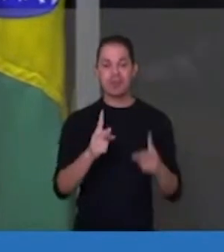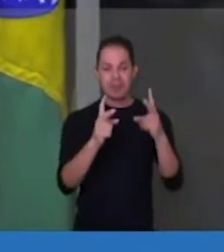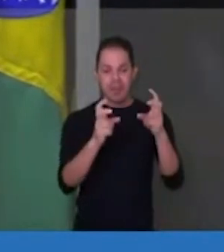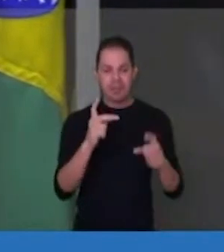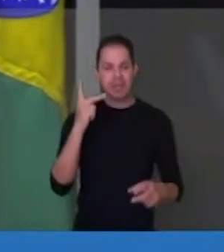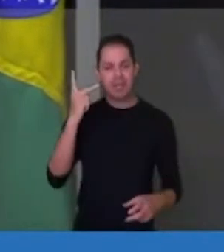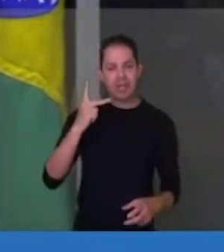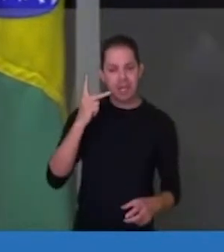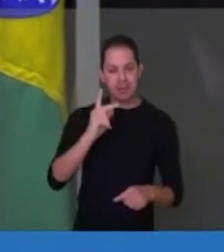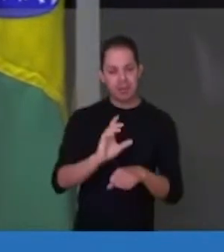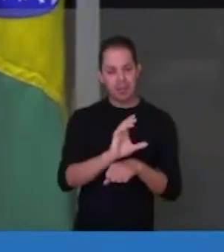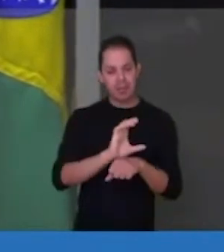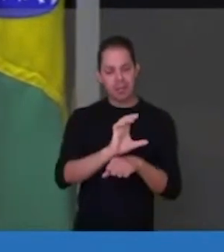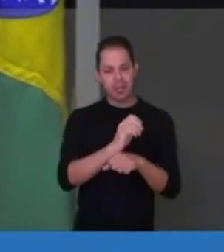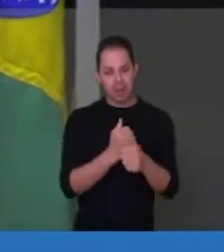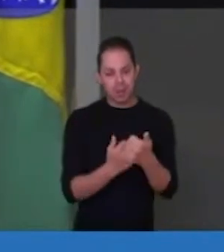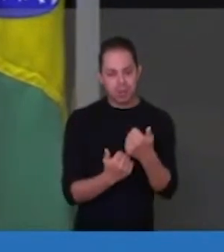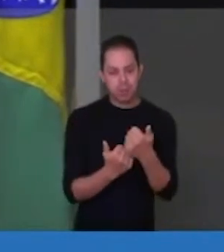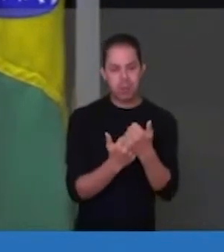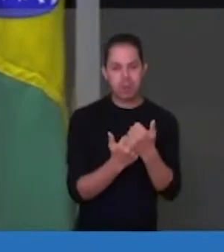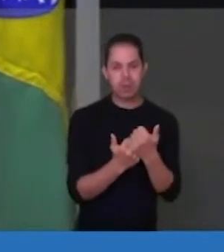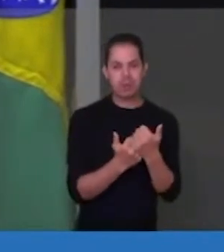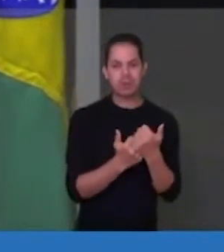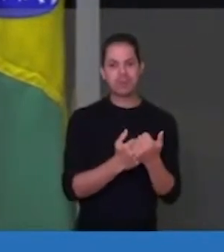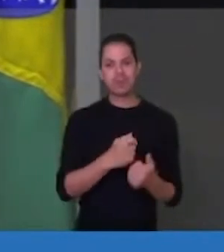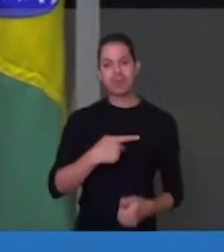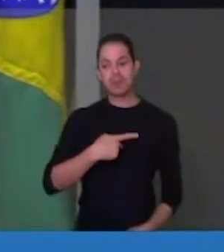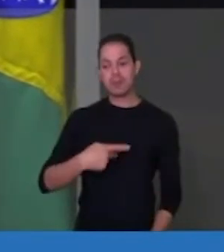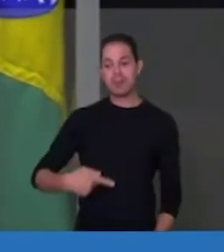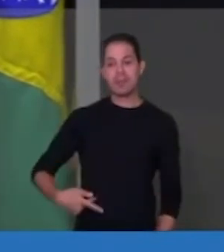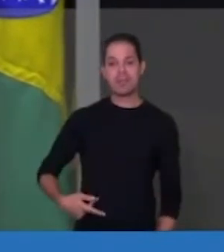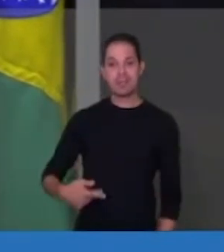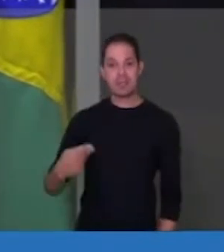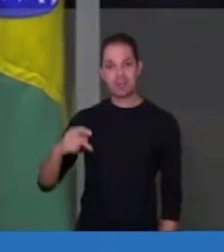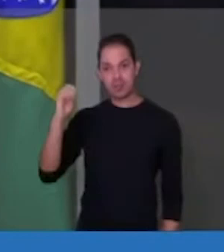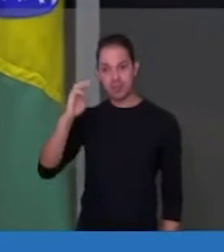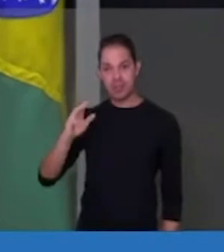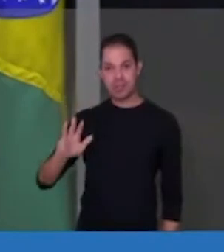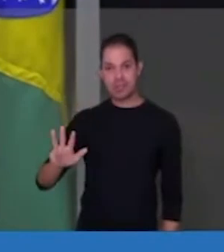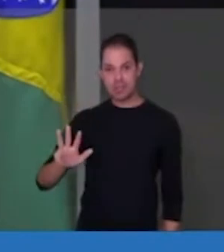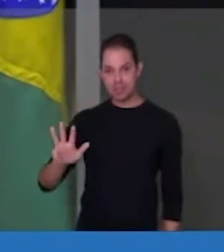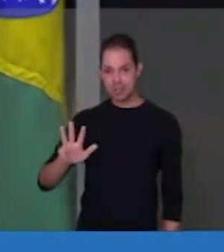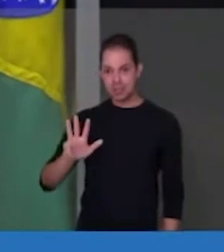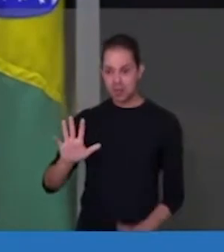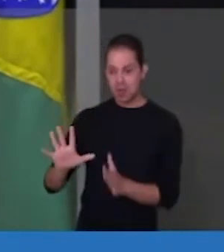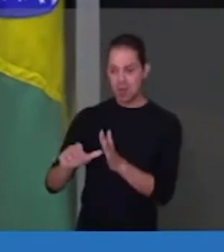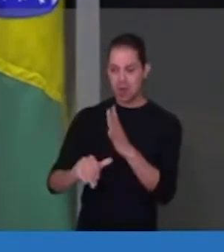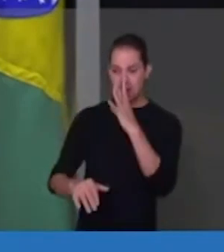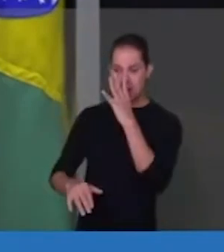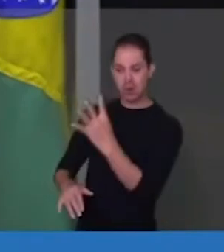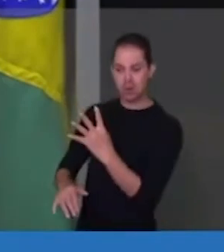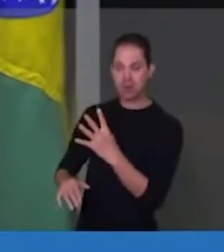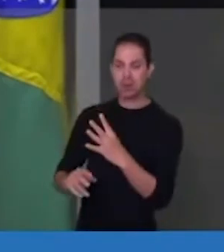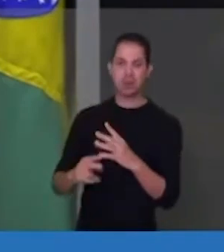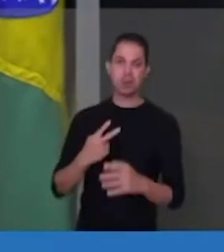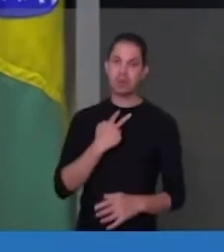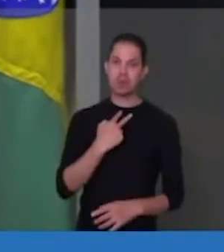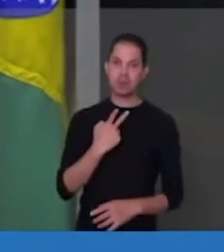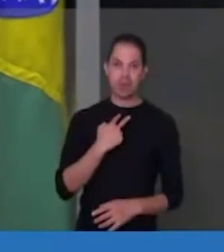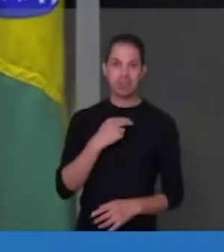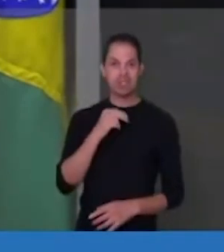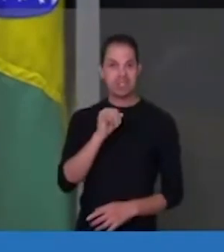Constituição Federal, não podem chamar o presidente da República de ladrão. Caso contrário, é até retirado aqui as